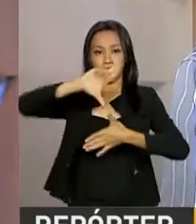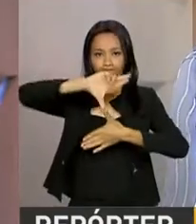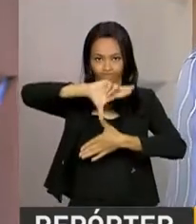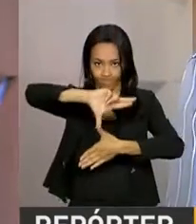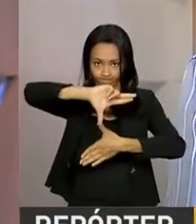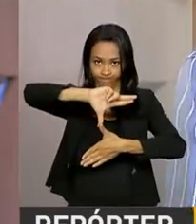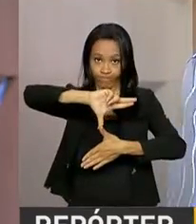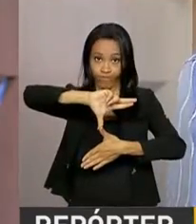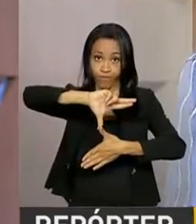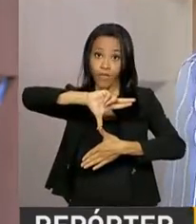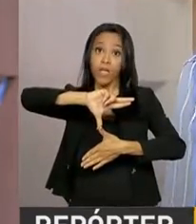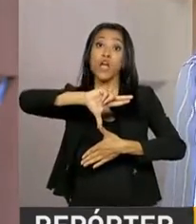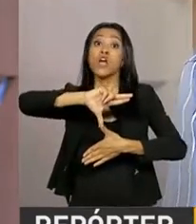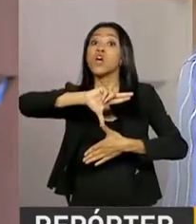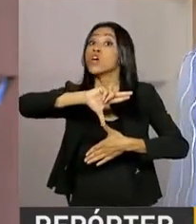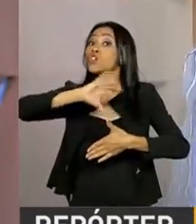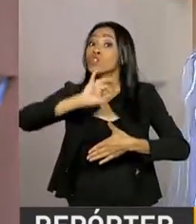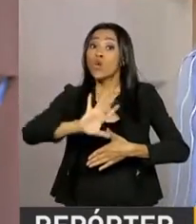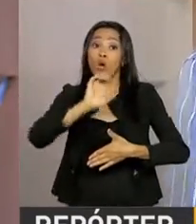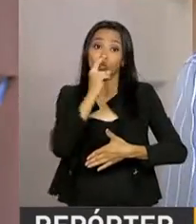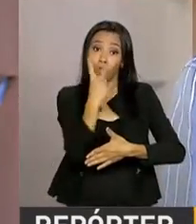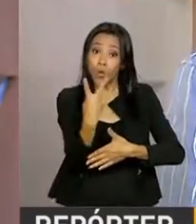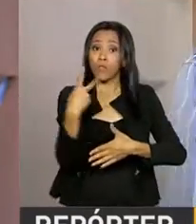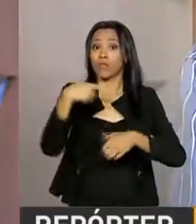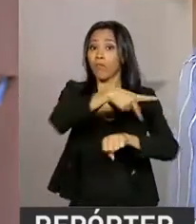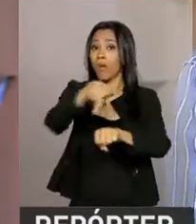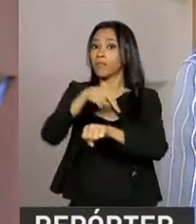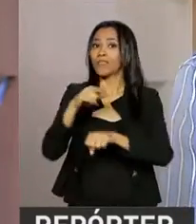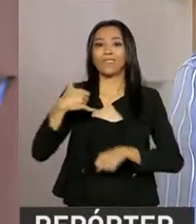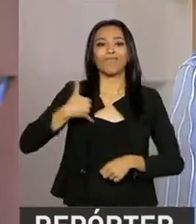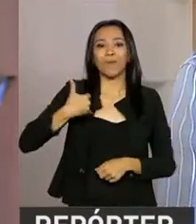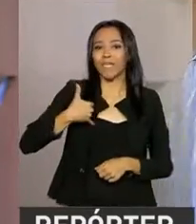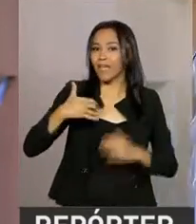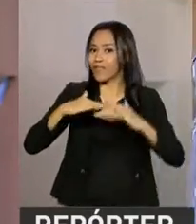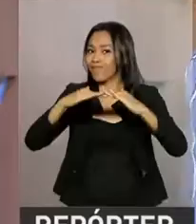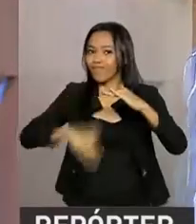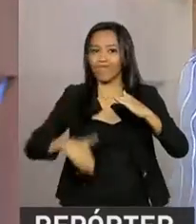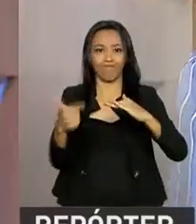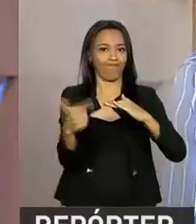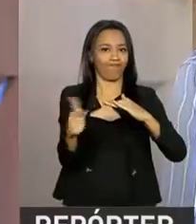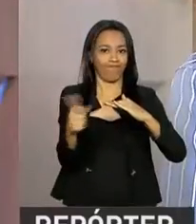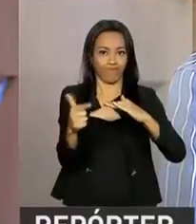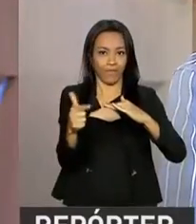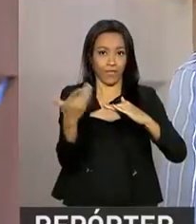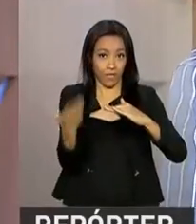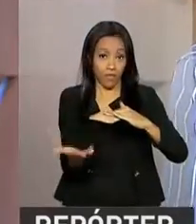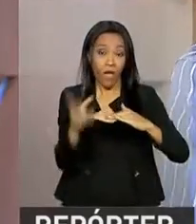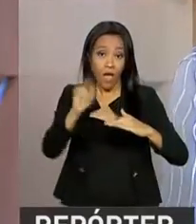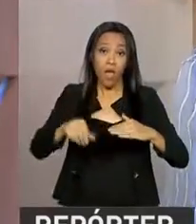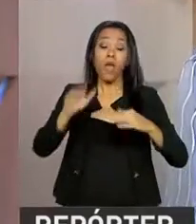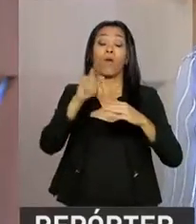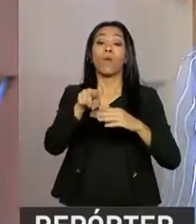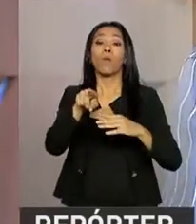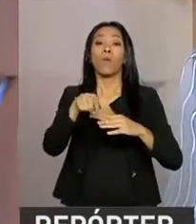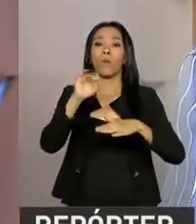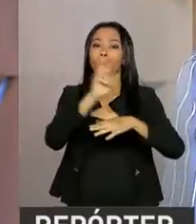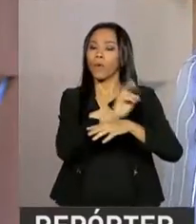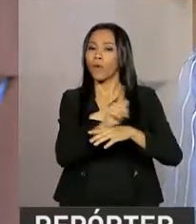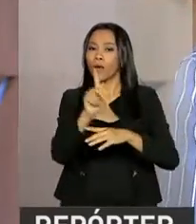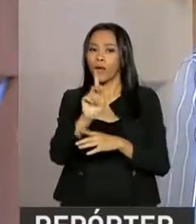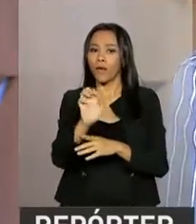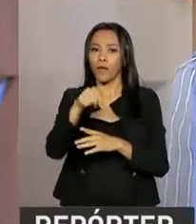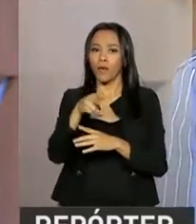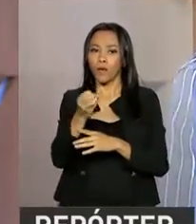Latina, somente dois países não têm uma idade mínima. É o Brasil e o Equador. Todos os outros países